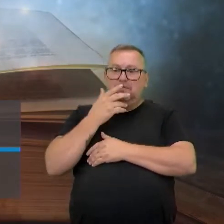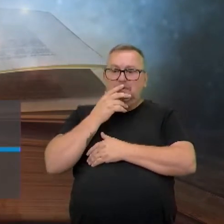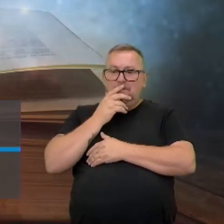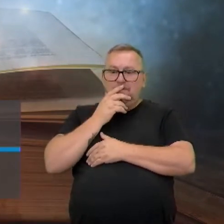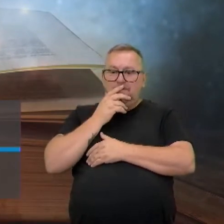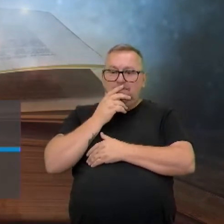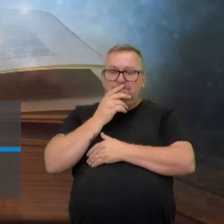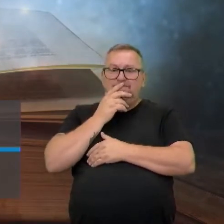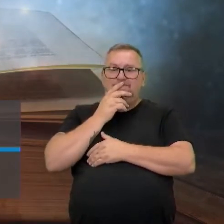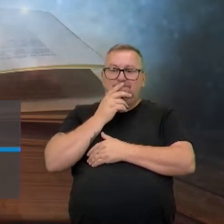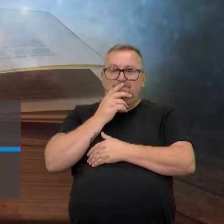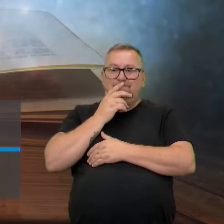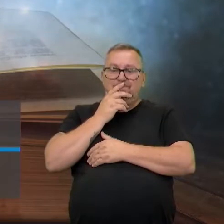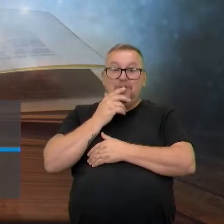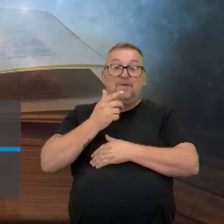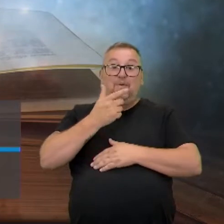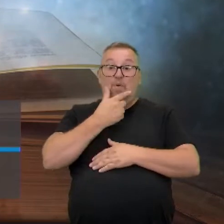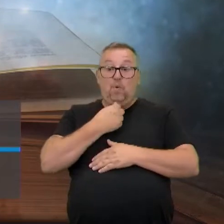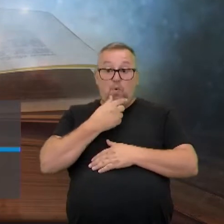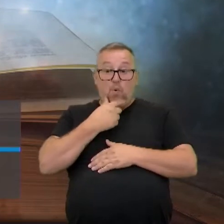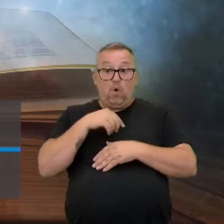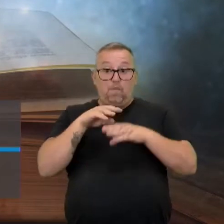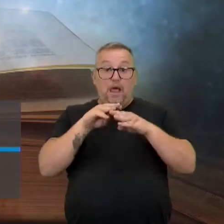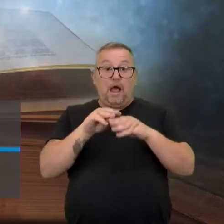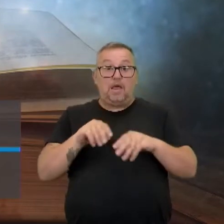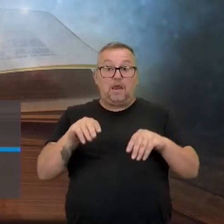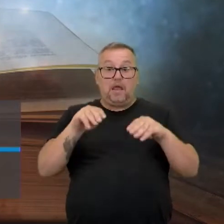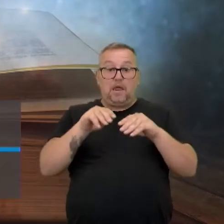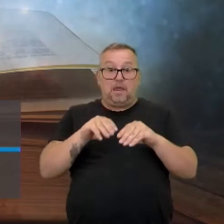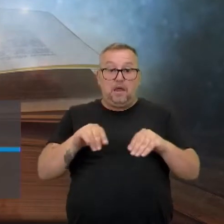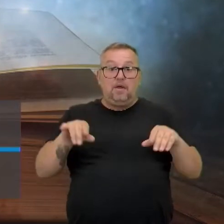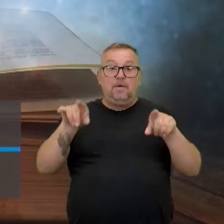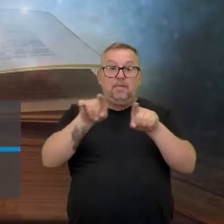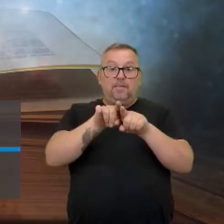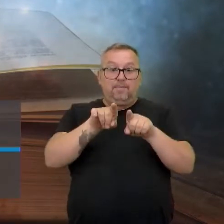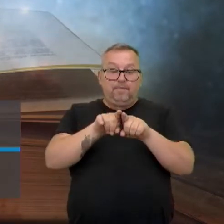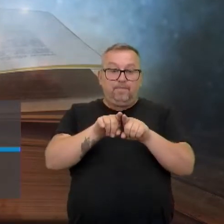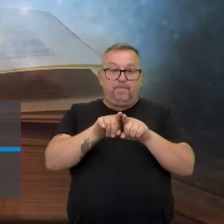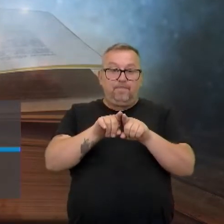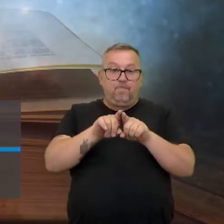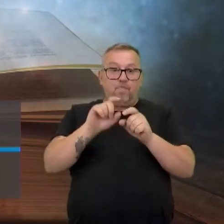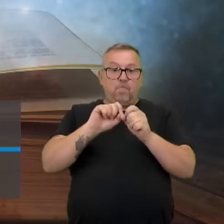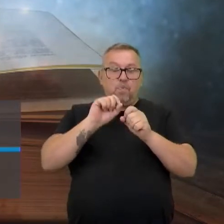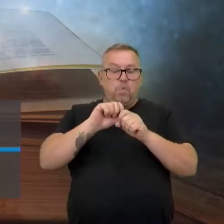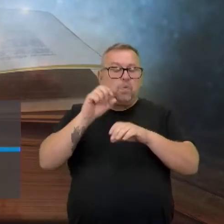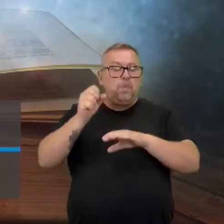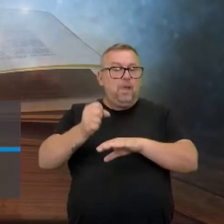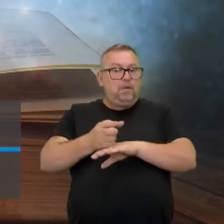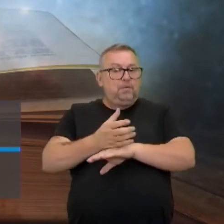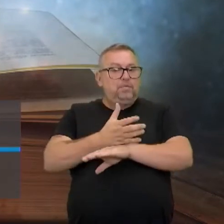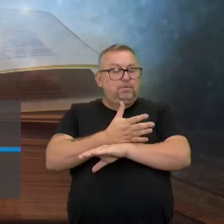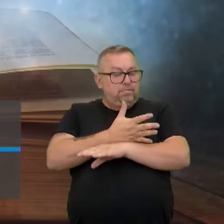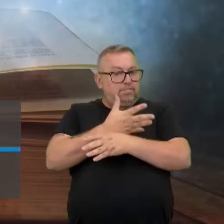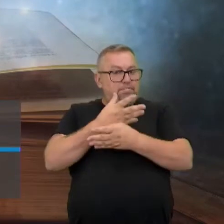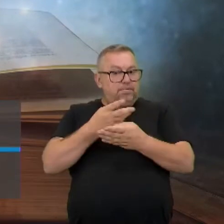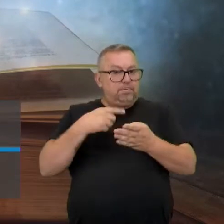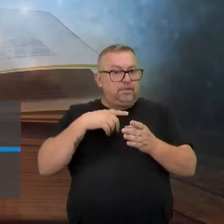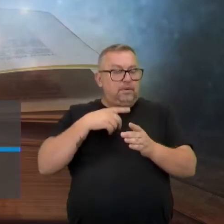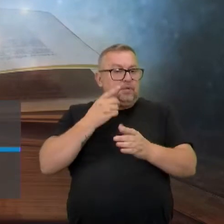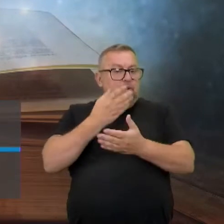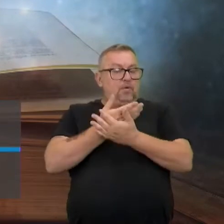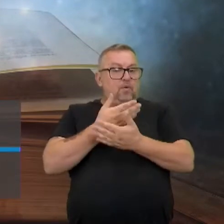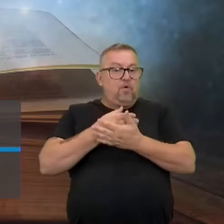assim, tá? O Homem de Areia, ele inclusive foi inspiração ou foi objeto de estudo de